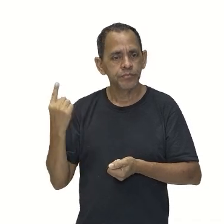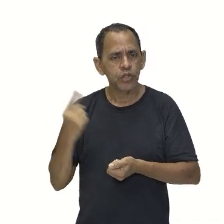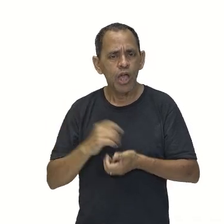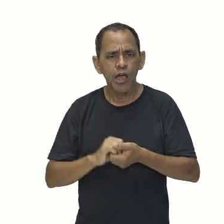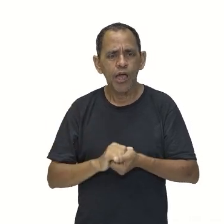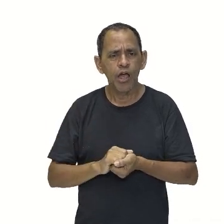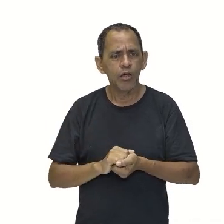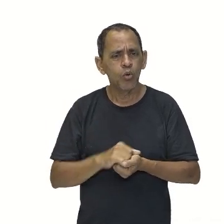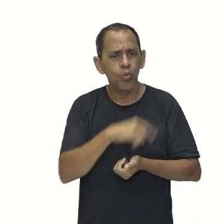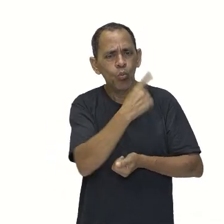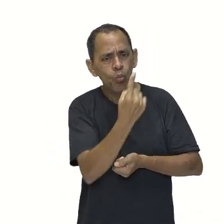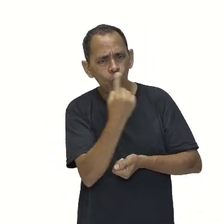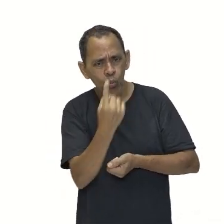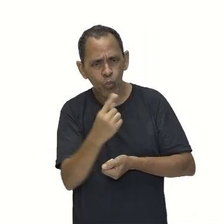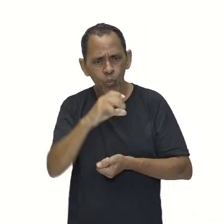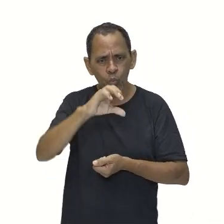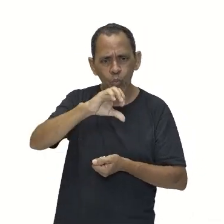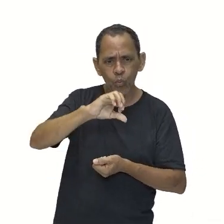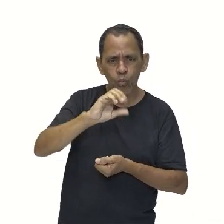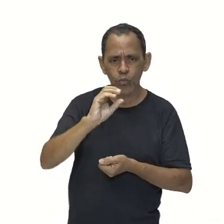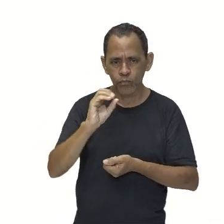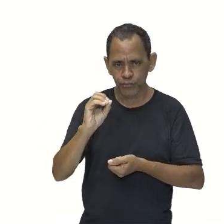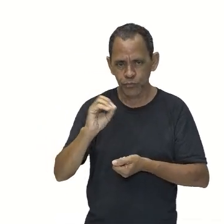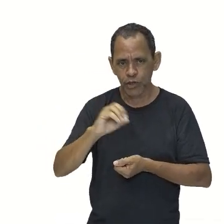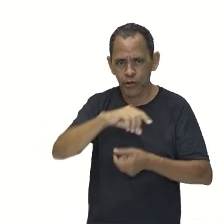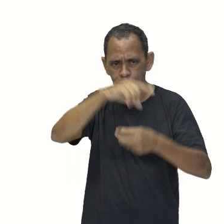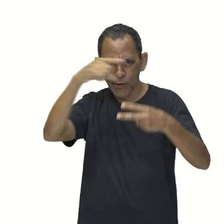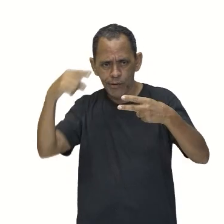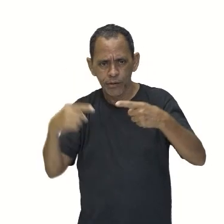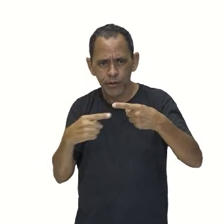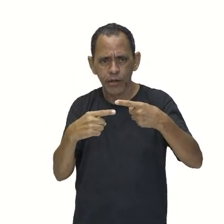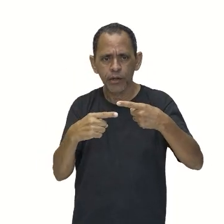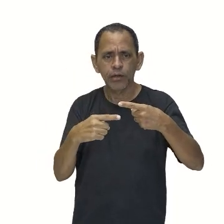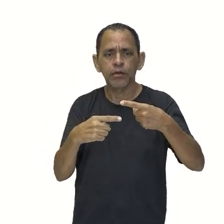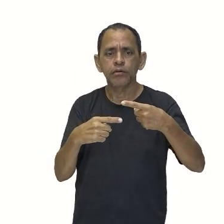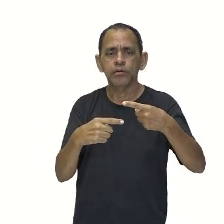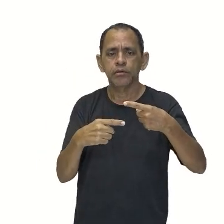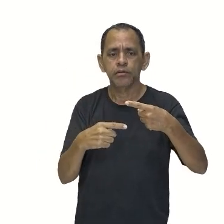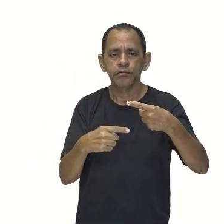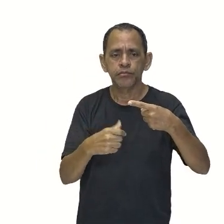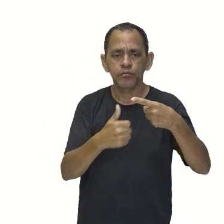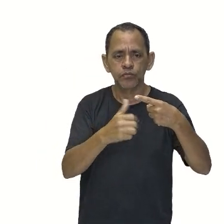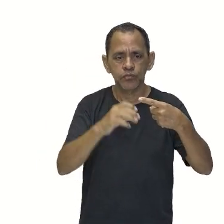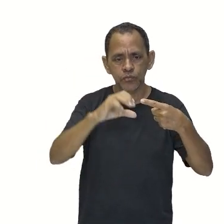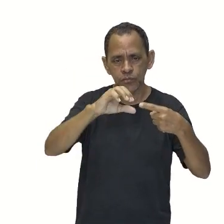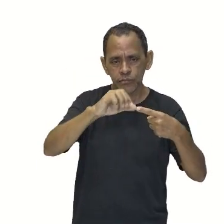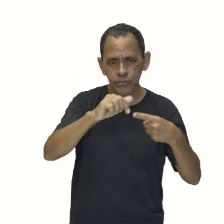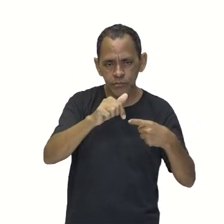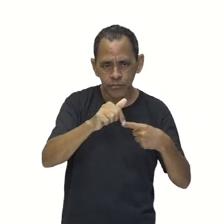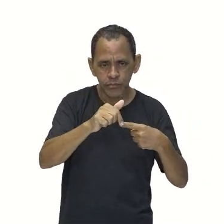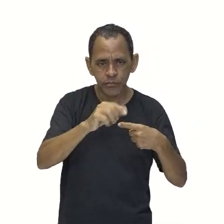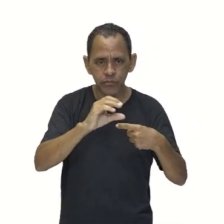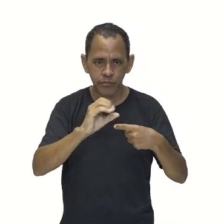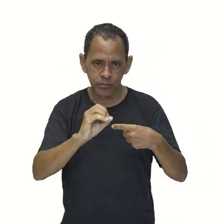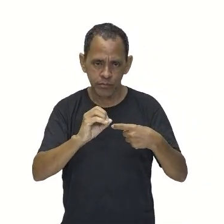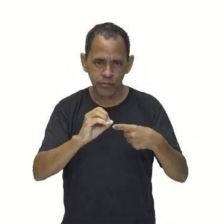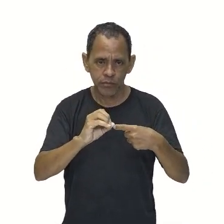0, 7 e 1. Ó. Então, agora vamos resolver essa soma